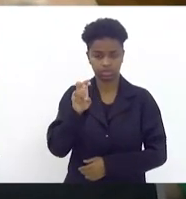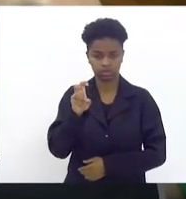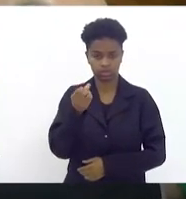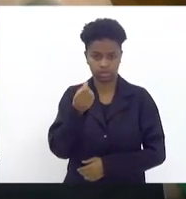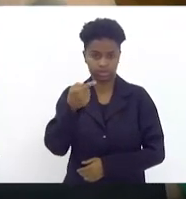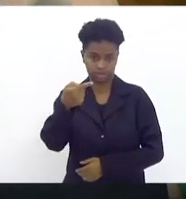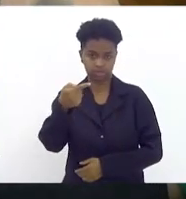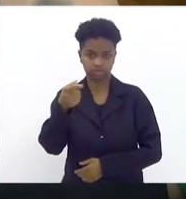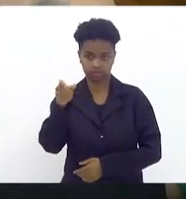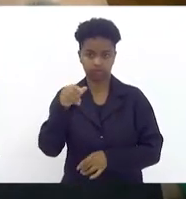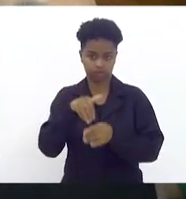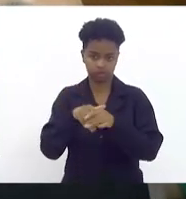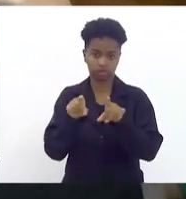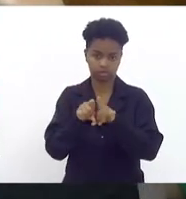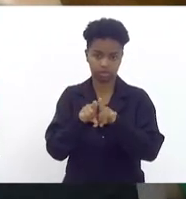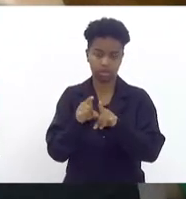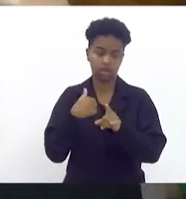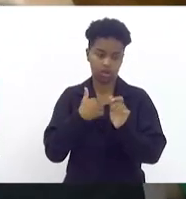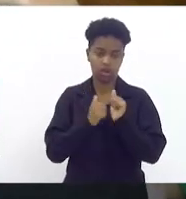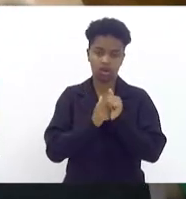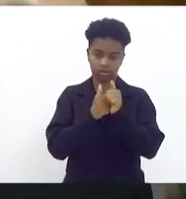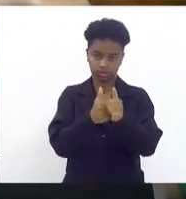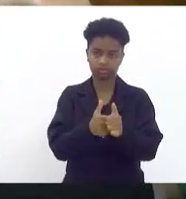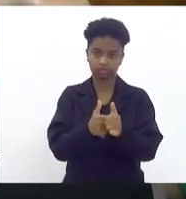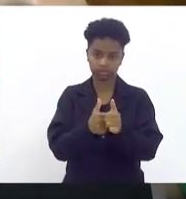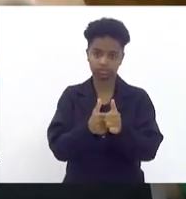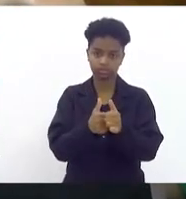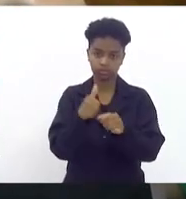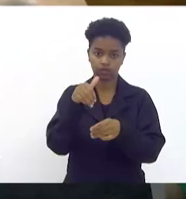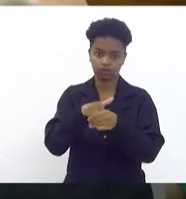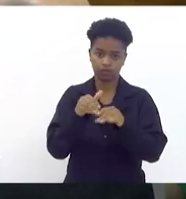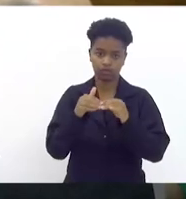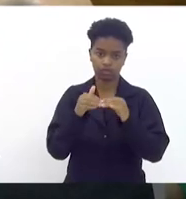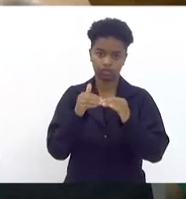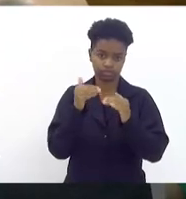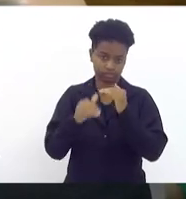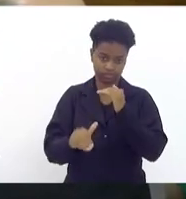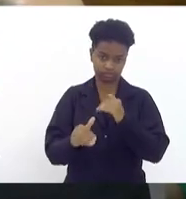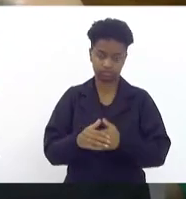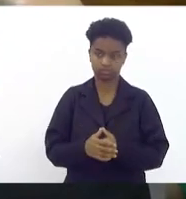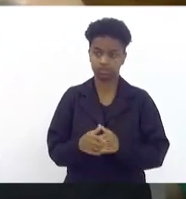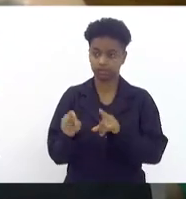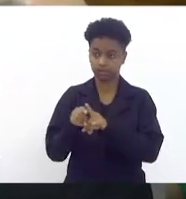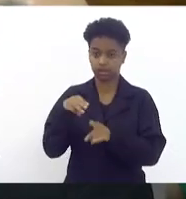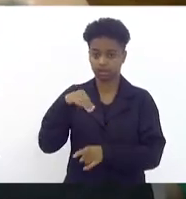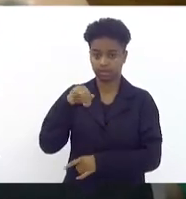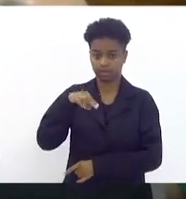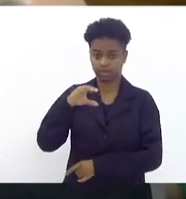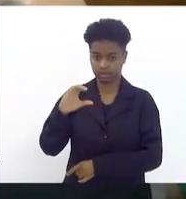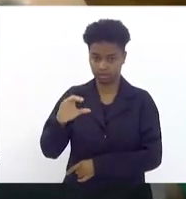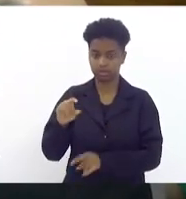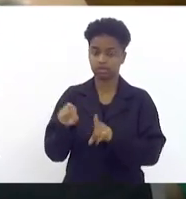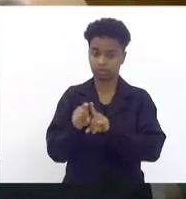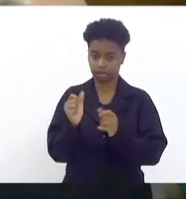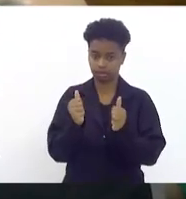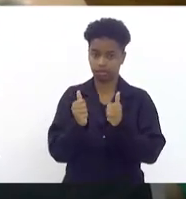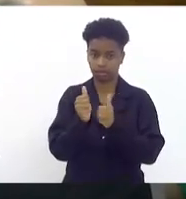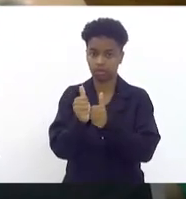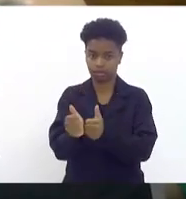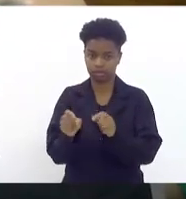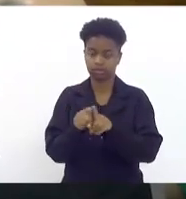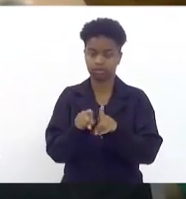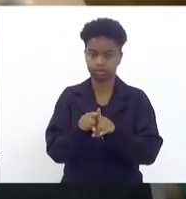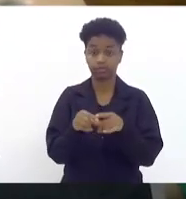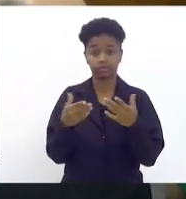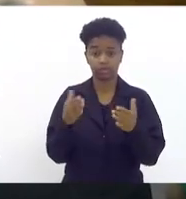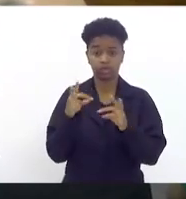dois, três, quatro, cinco, seis, sete. Você nem está votando. Ótima. Então eu acompanho o voto divergente. Deputado Mink. Também acompanho. Voto aqui. Deputado Delaroy. Acompanho também. Então,